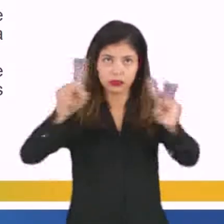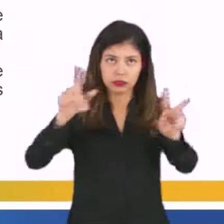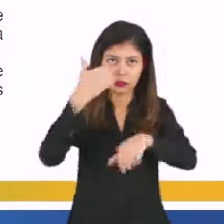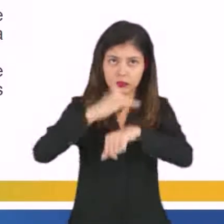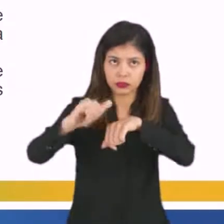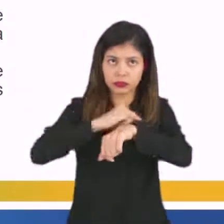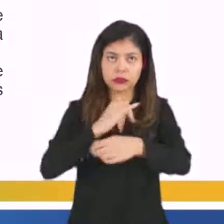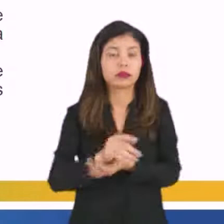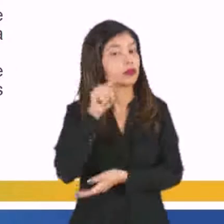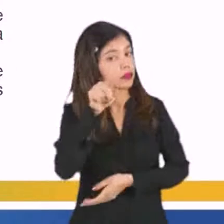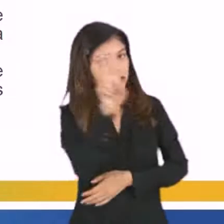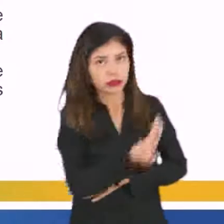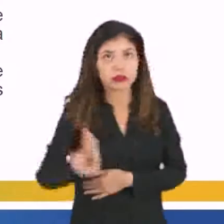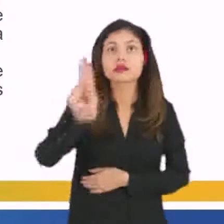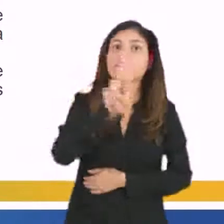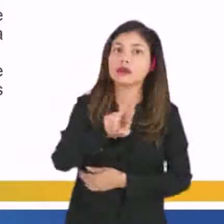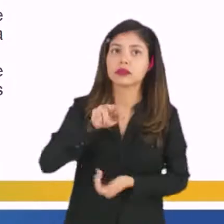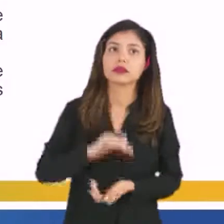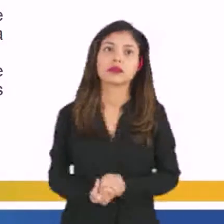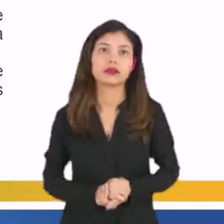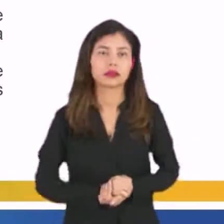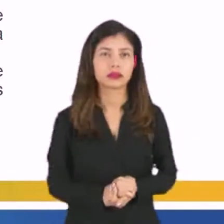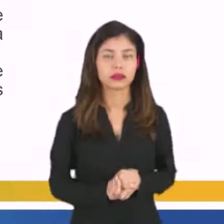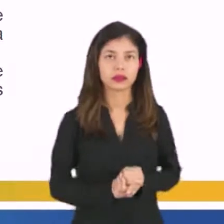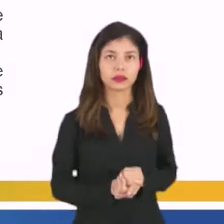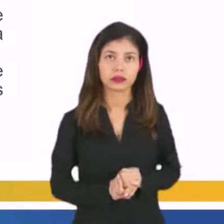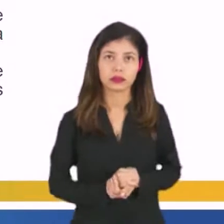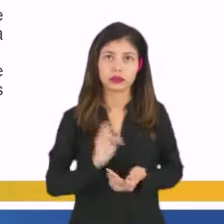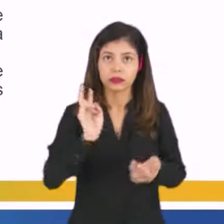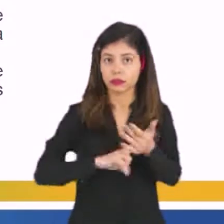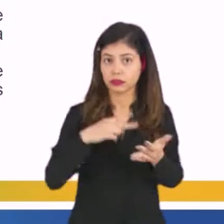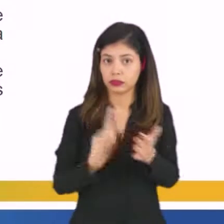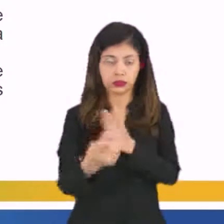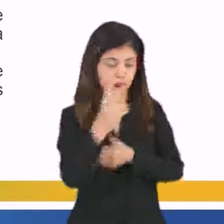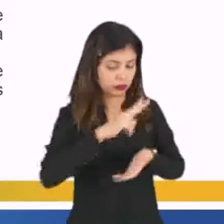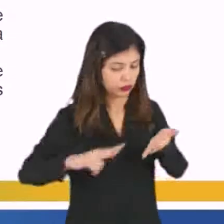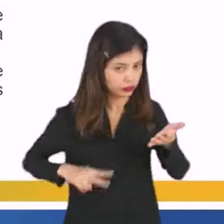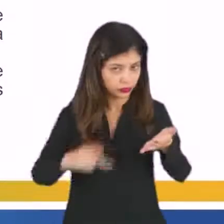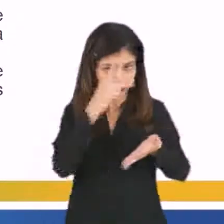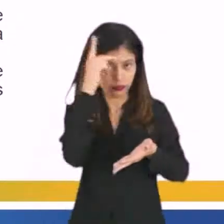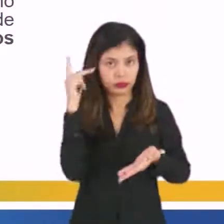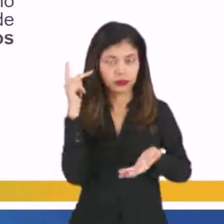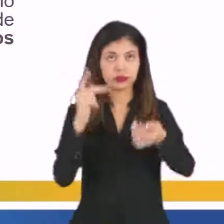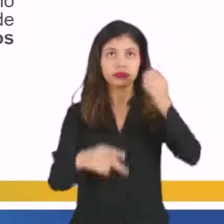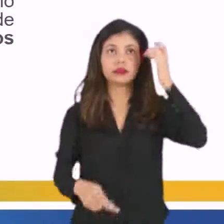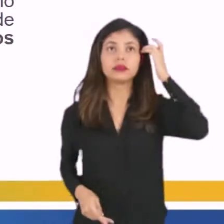as diferentes estratégias que você pode utilizar para convencer o seu leitor.